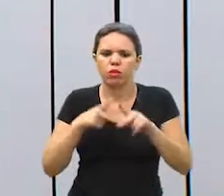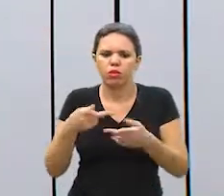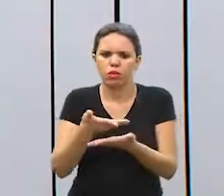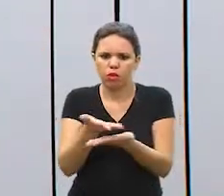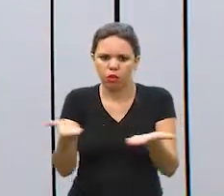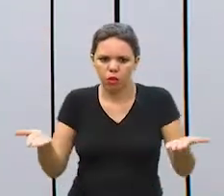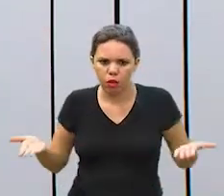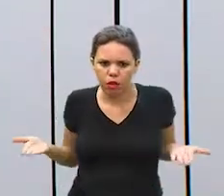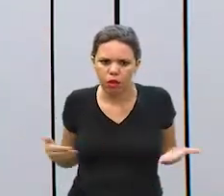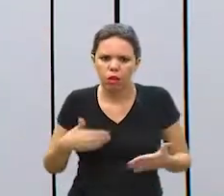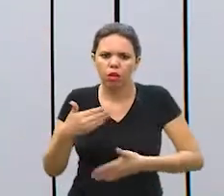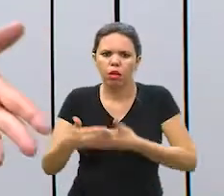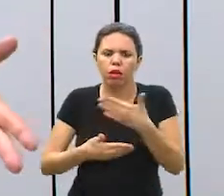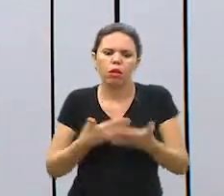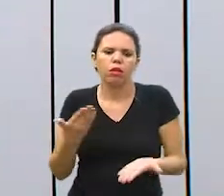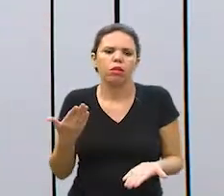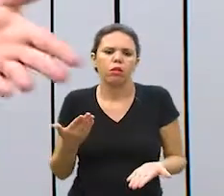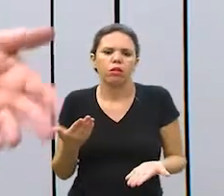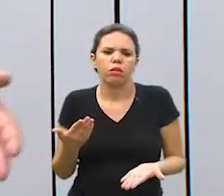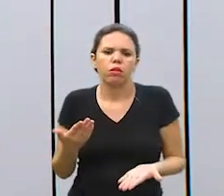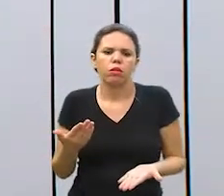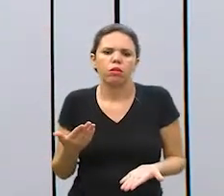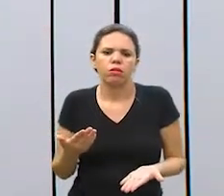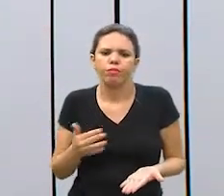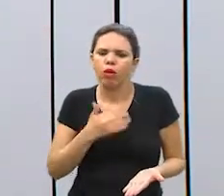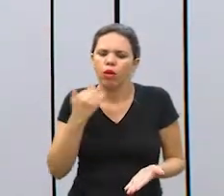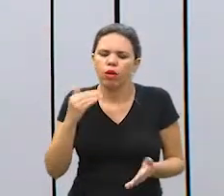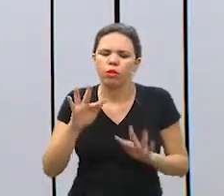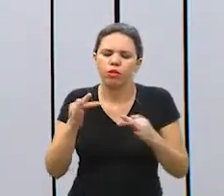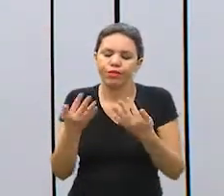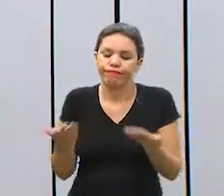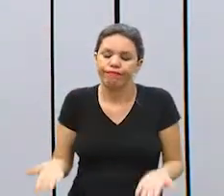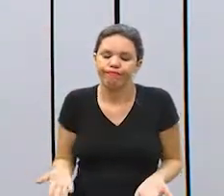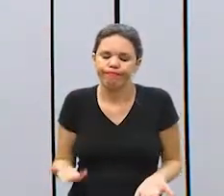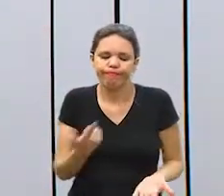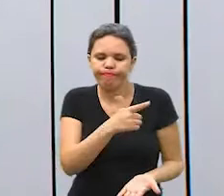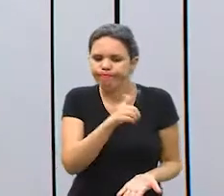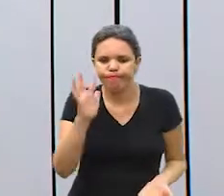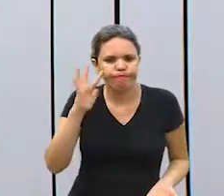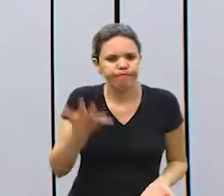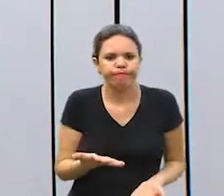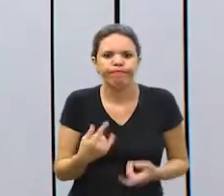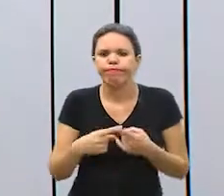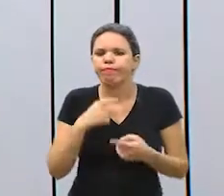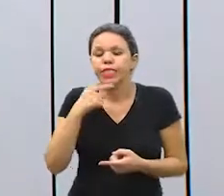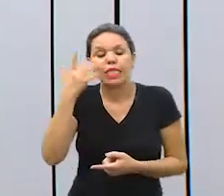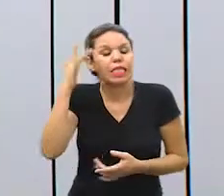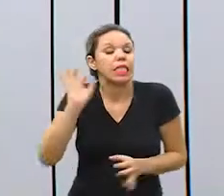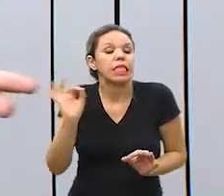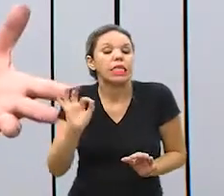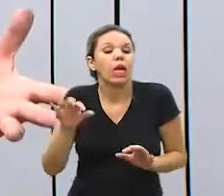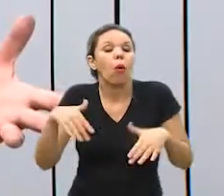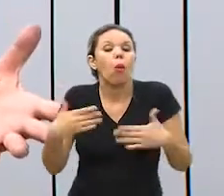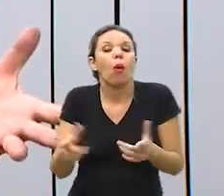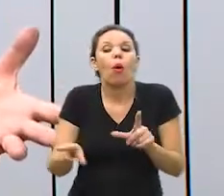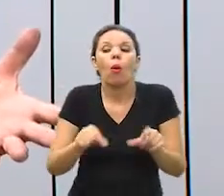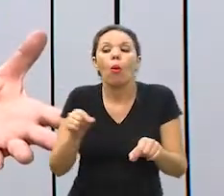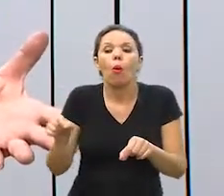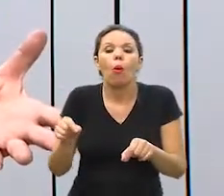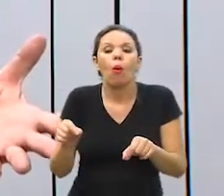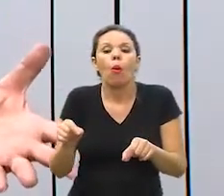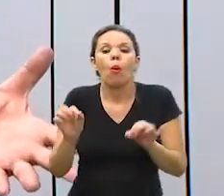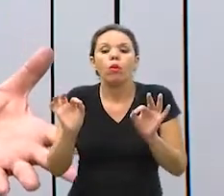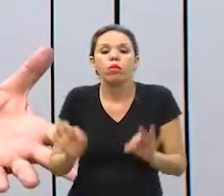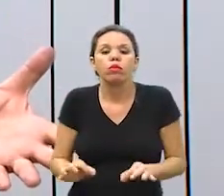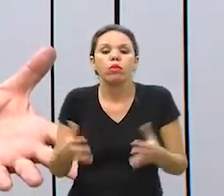aí cada vez mais perdendo seus entes queridos, né? E a gente sem solução, porque ninguém sabe qual é o caminho correto,